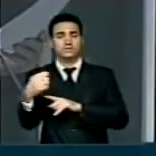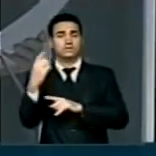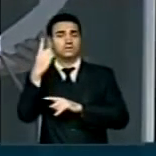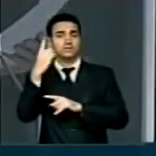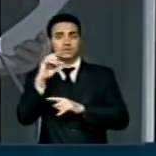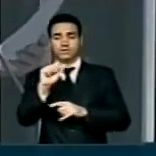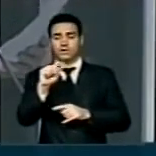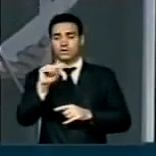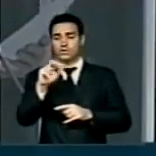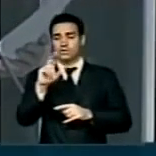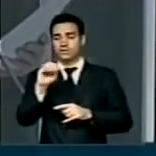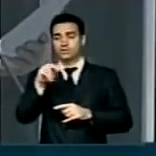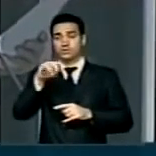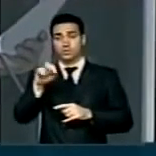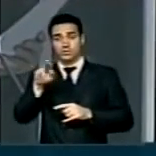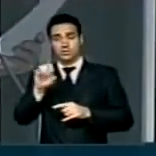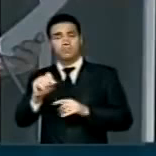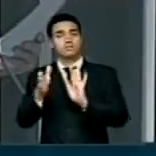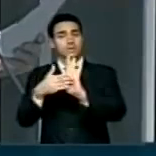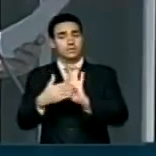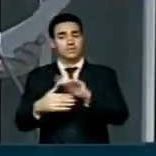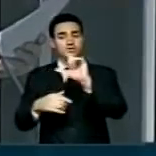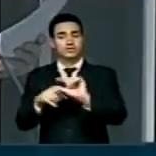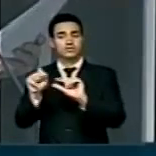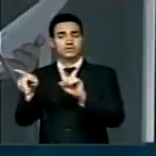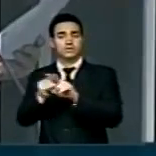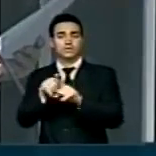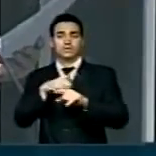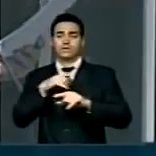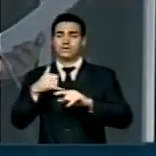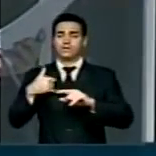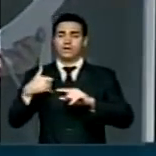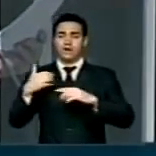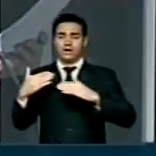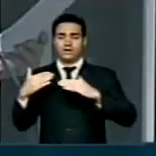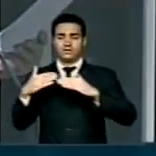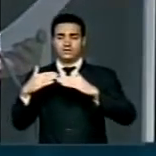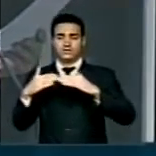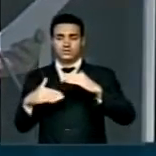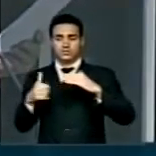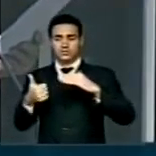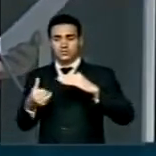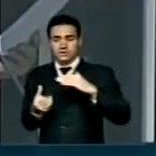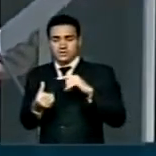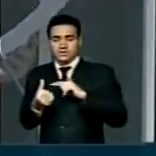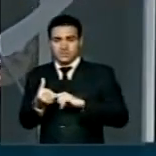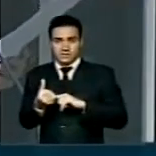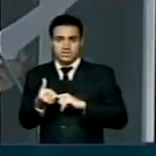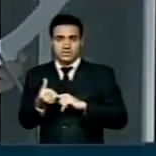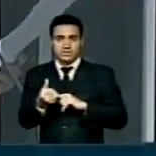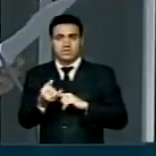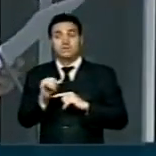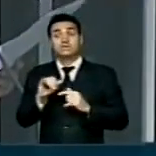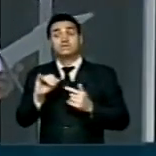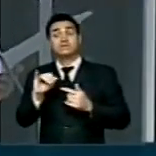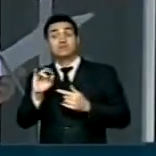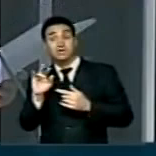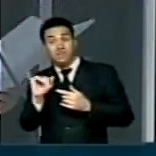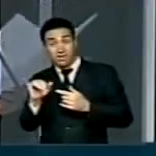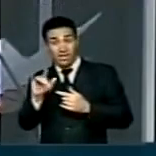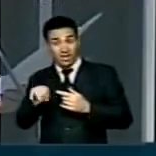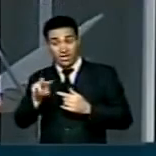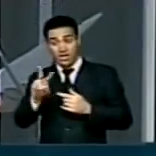Aloysio Nunes, que propõe a redução da maioridade penal para 16 anos no caso de crimes